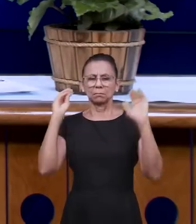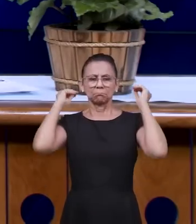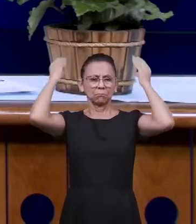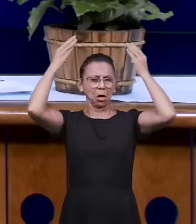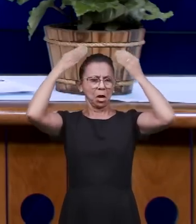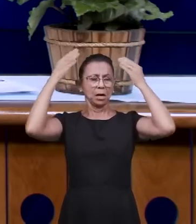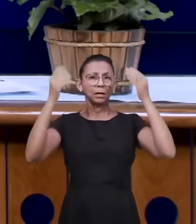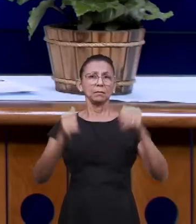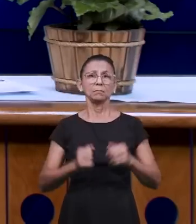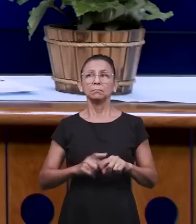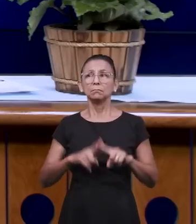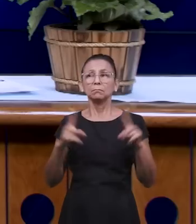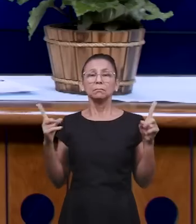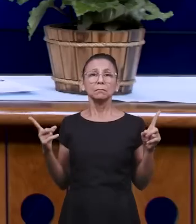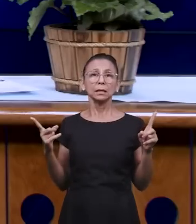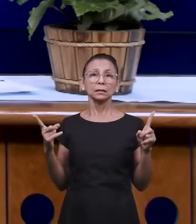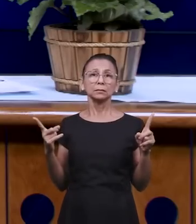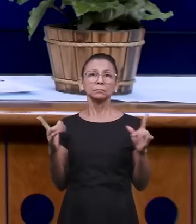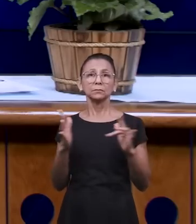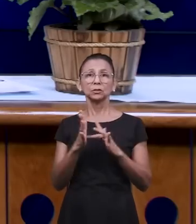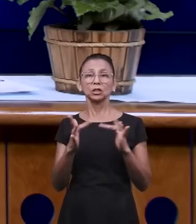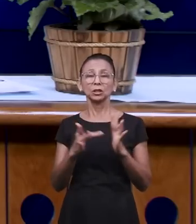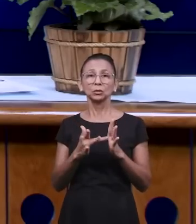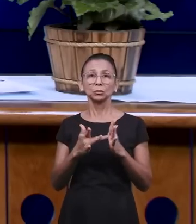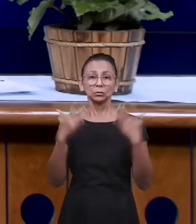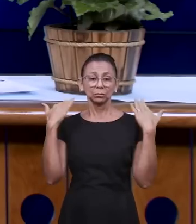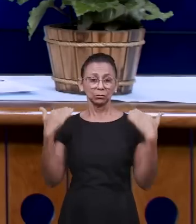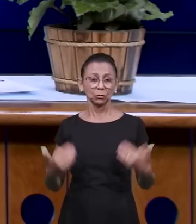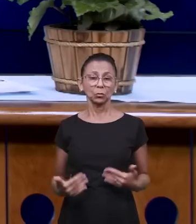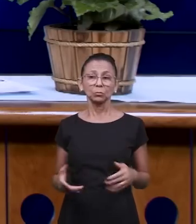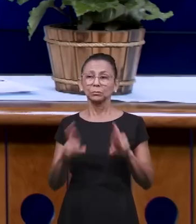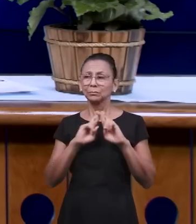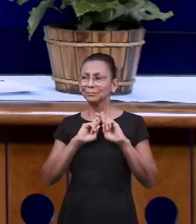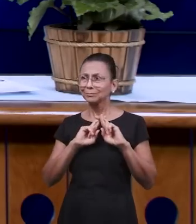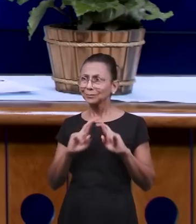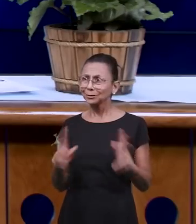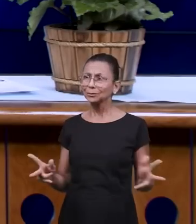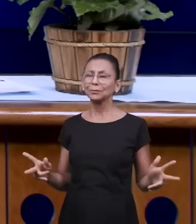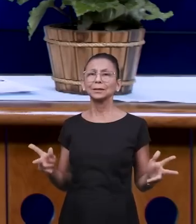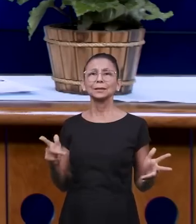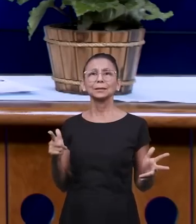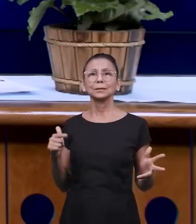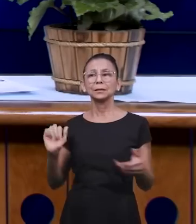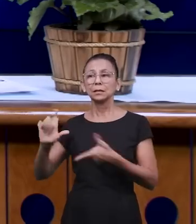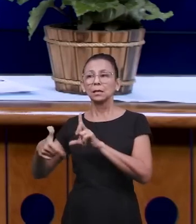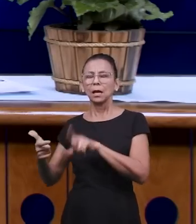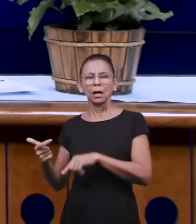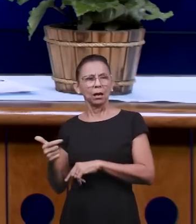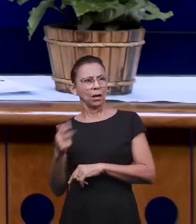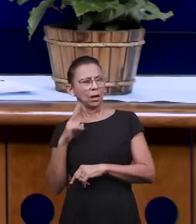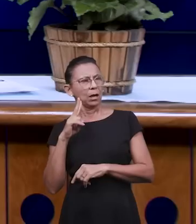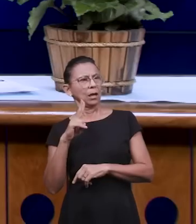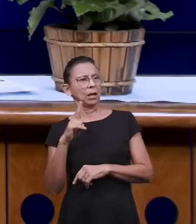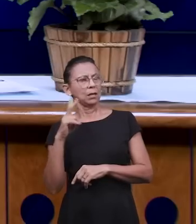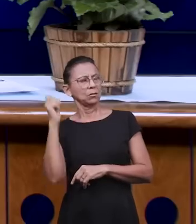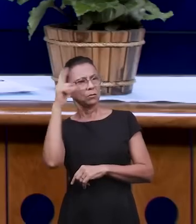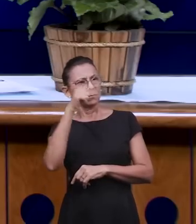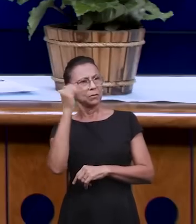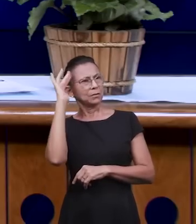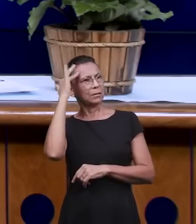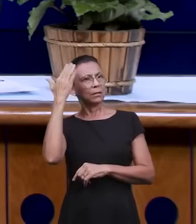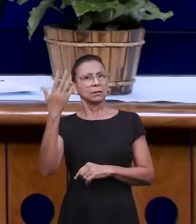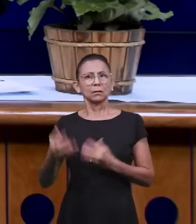no grego foi traduzida, é a palavra Cristo. Messias hebraico, Cristo